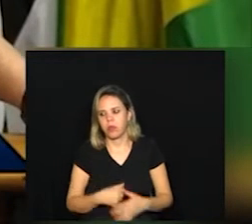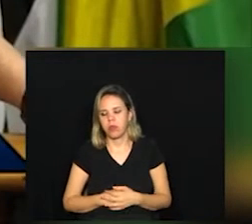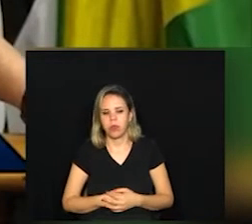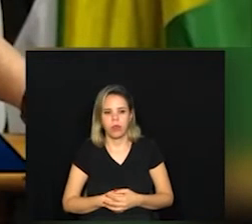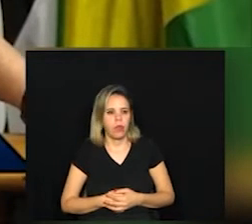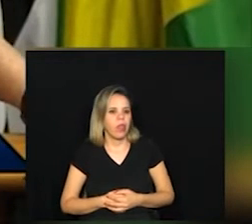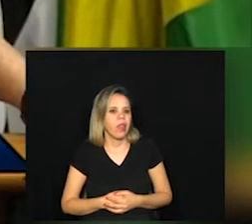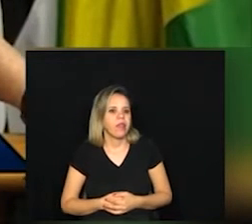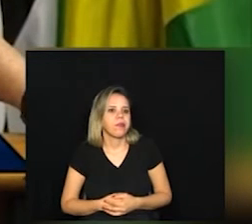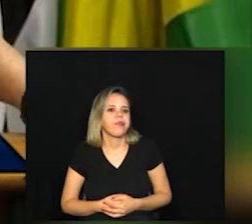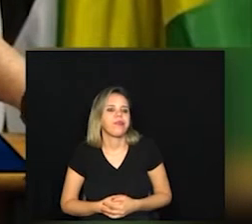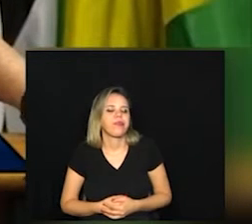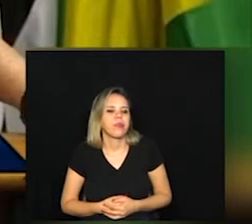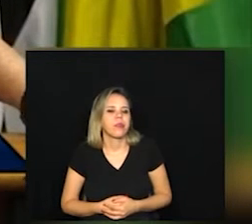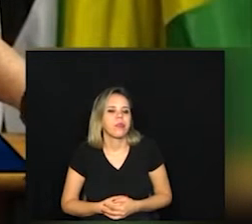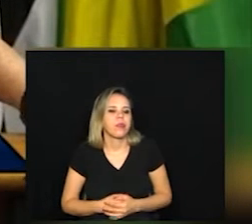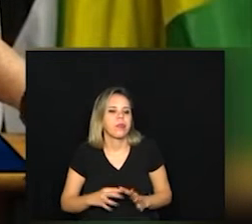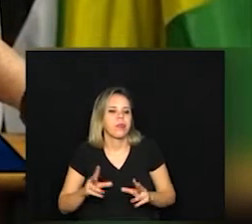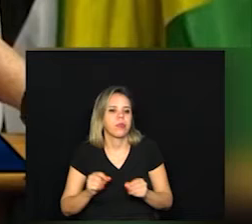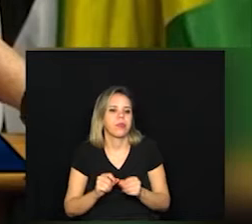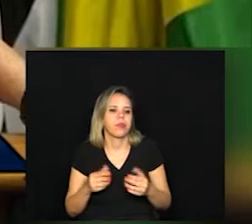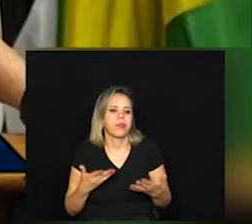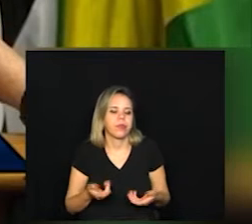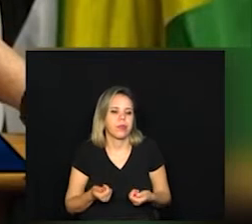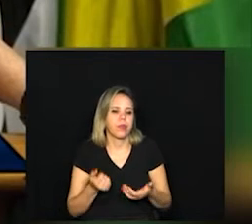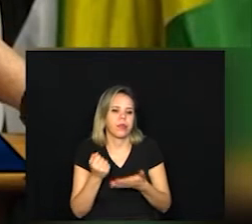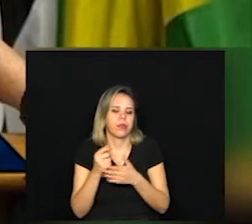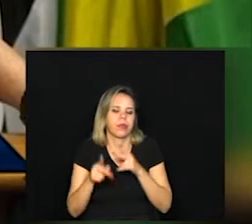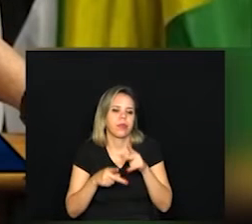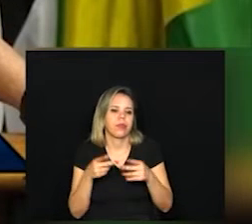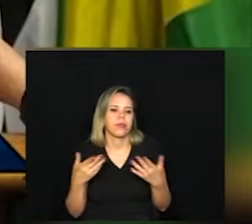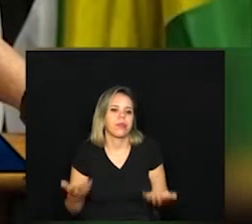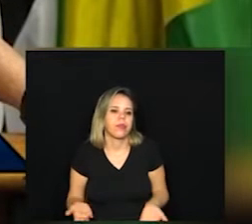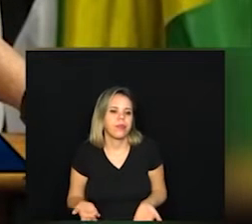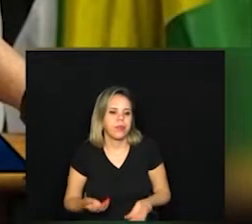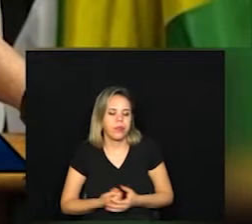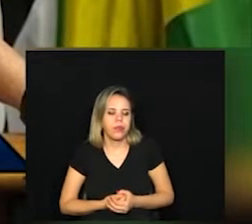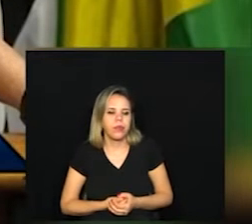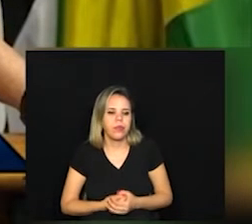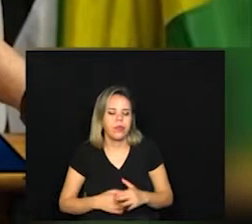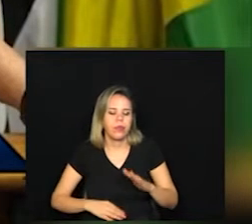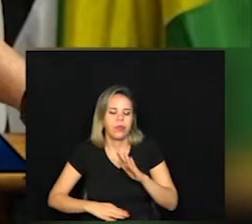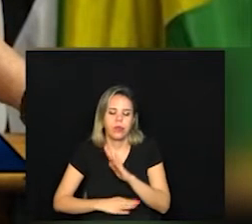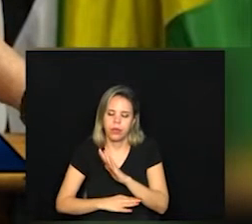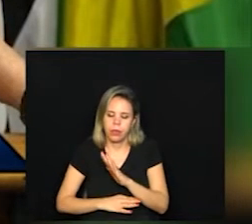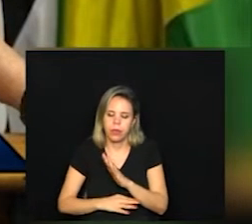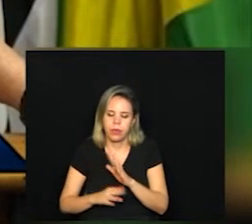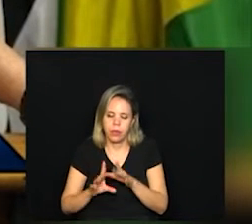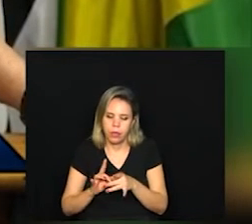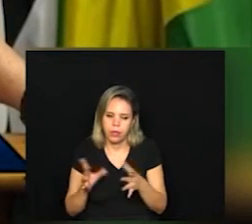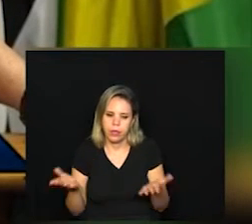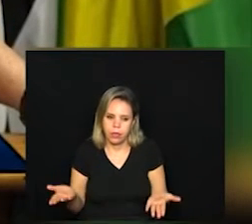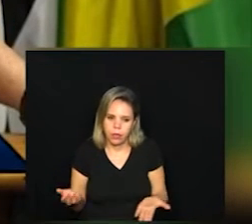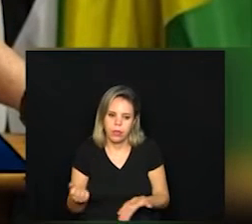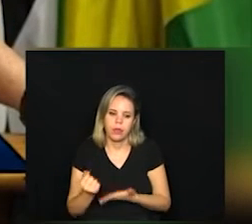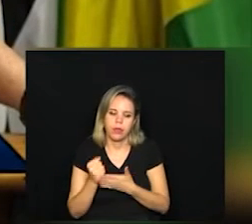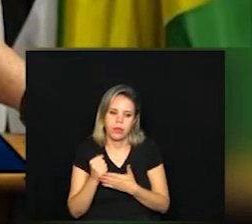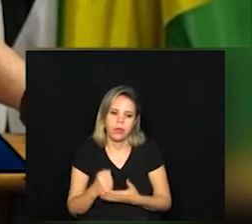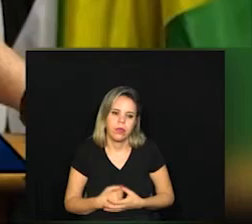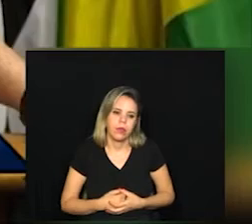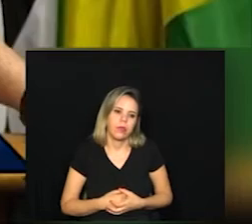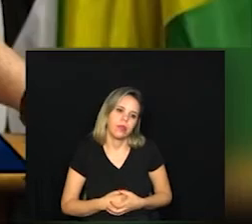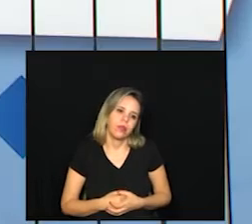prefeito, que tudo que fizer em benefício da população, a Câmara Municipal estará junto.